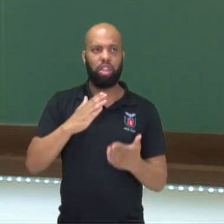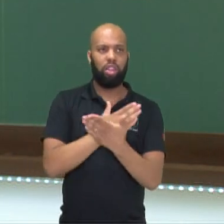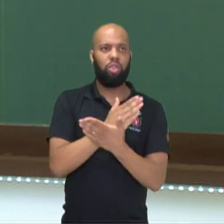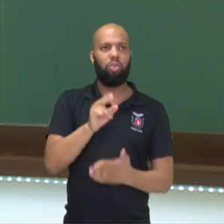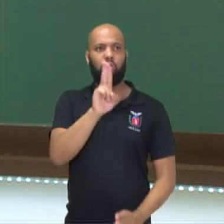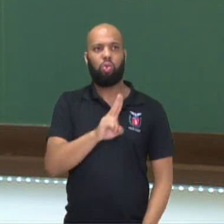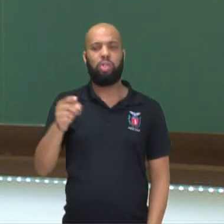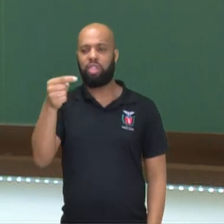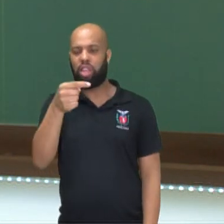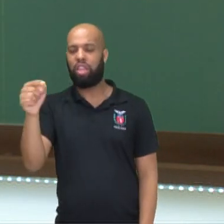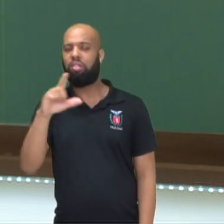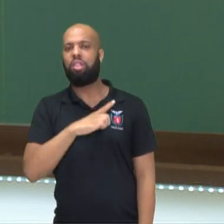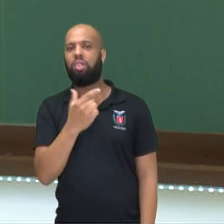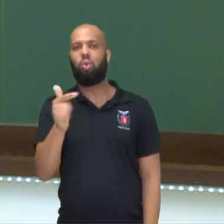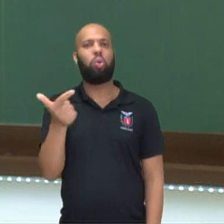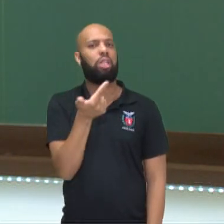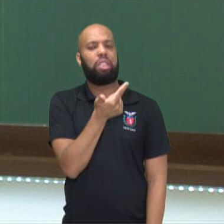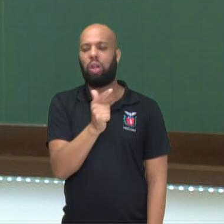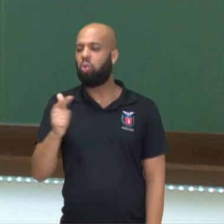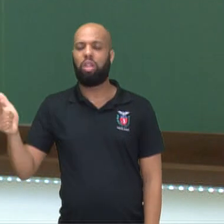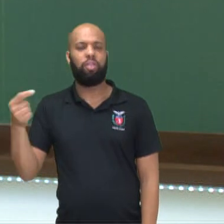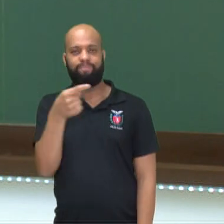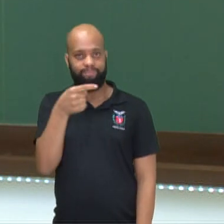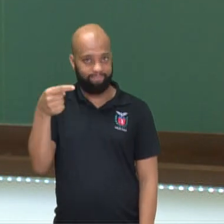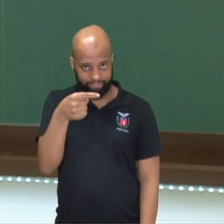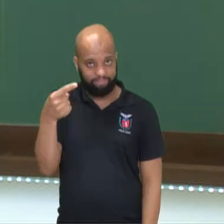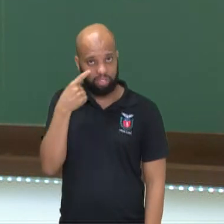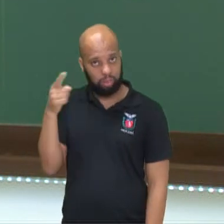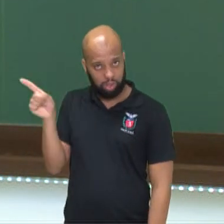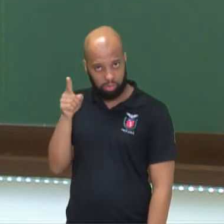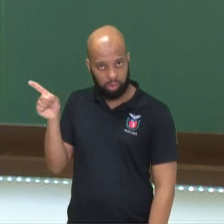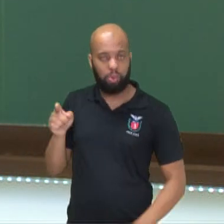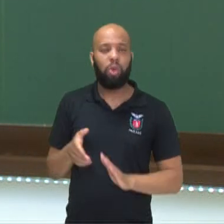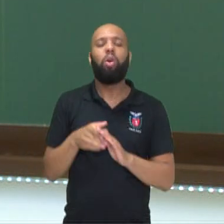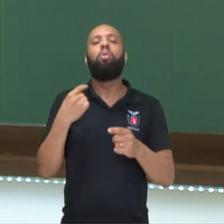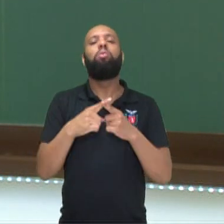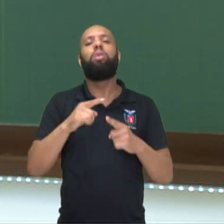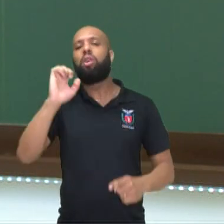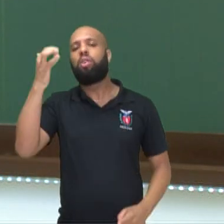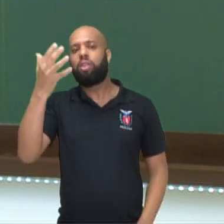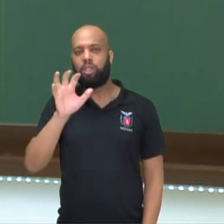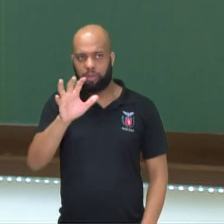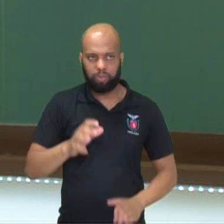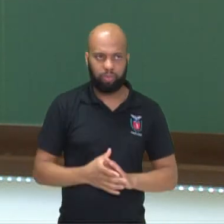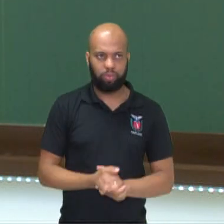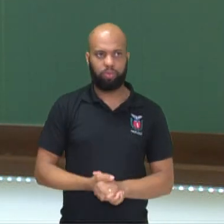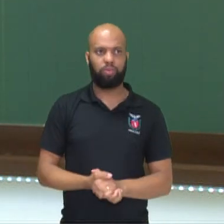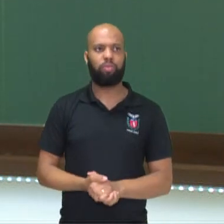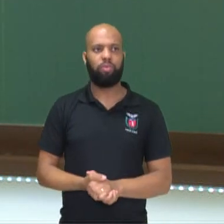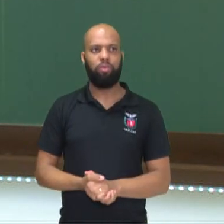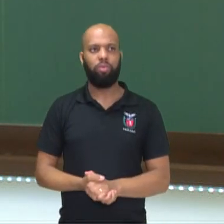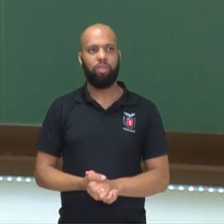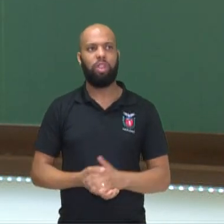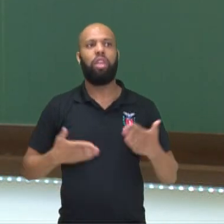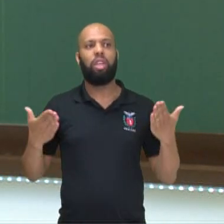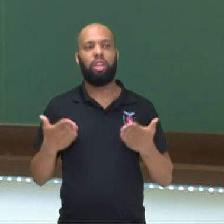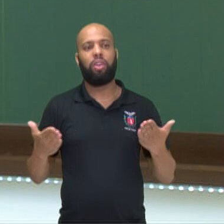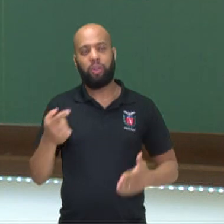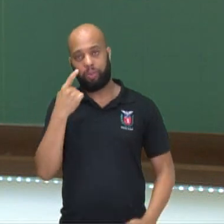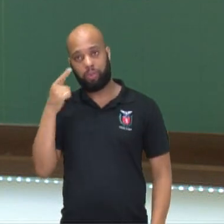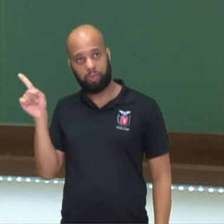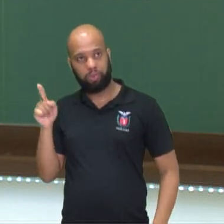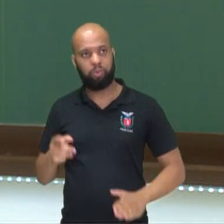utiliza-se hífens e a outra não? Quando acontece isso? Vamos ver agora.